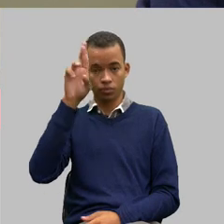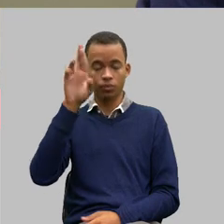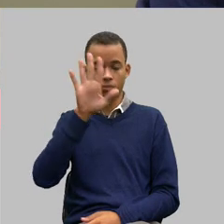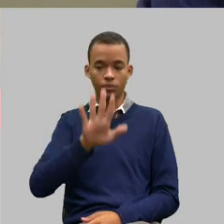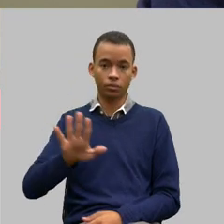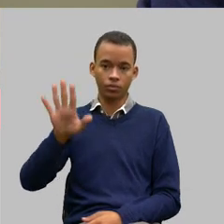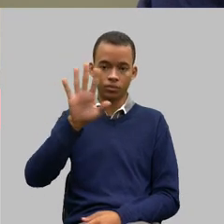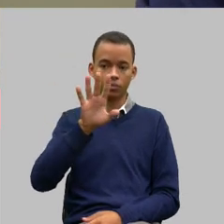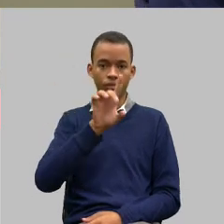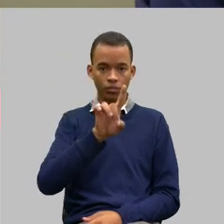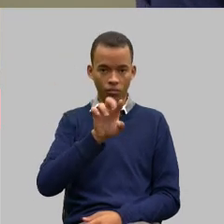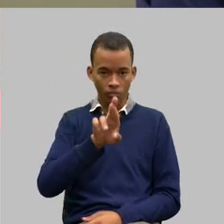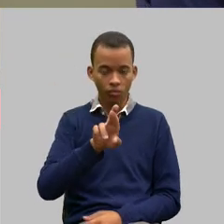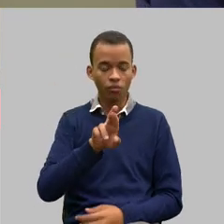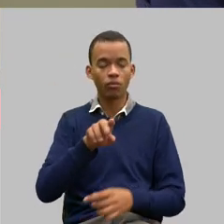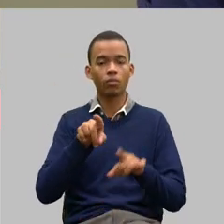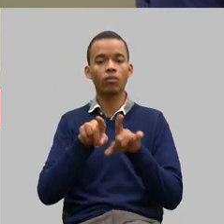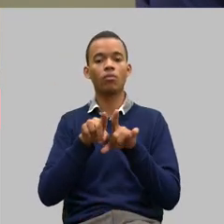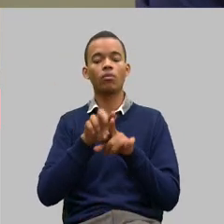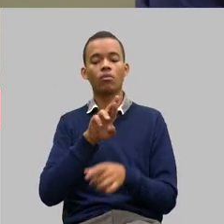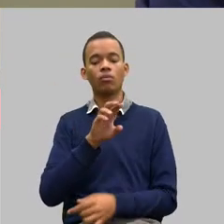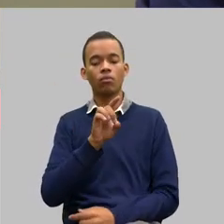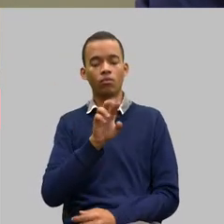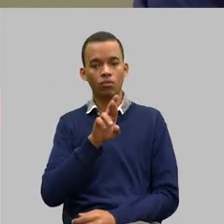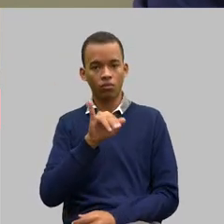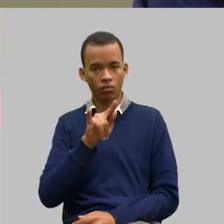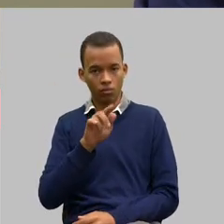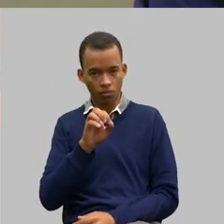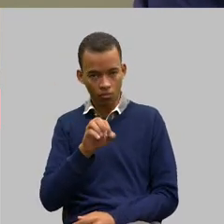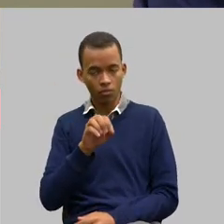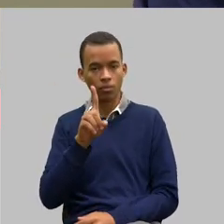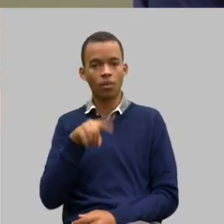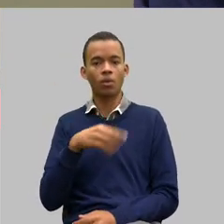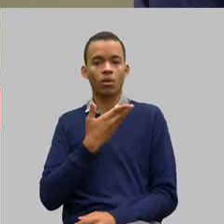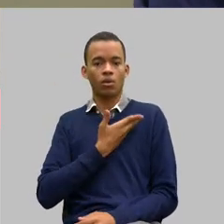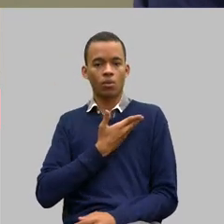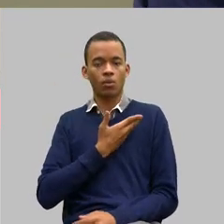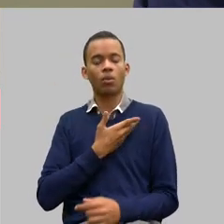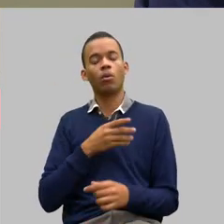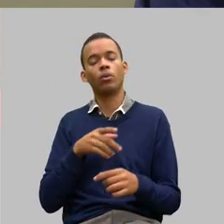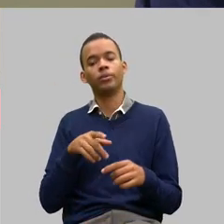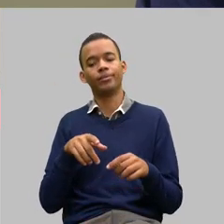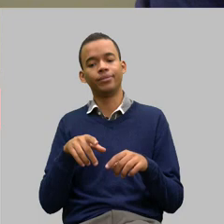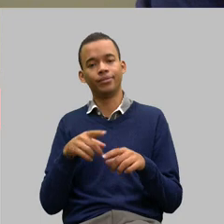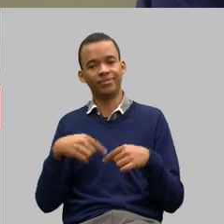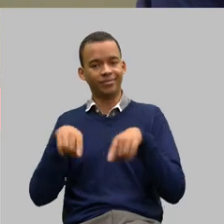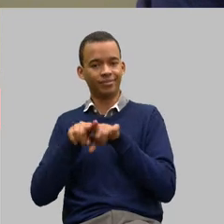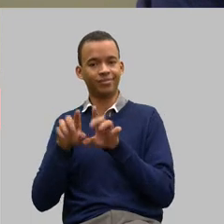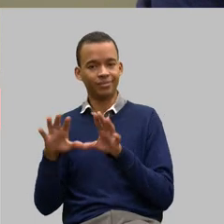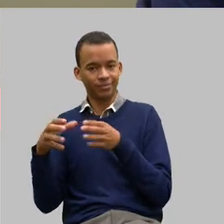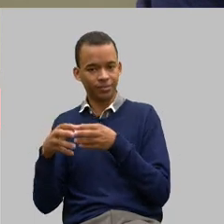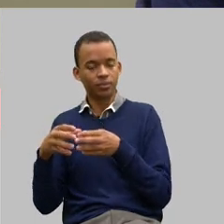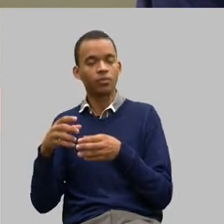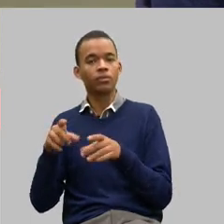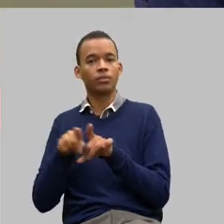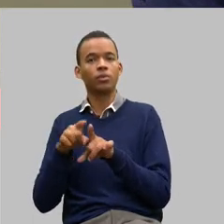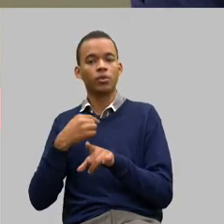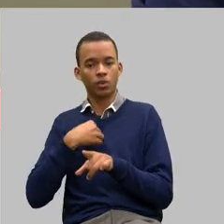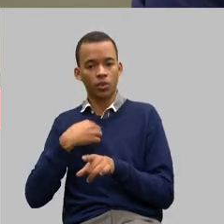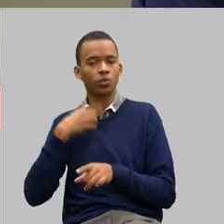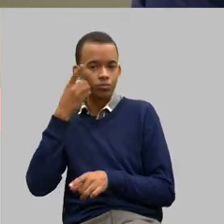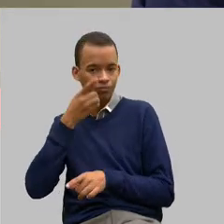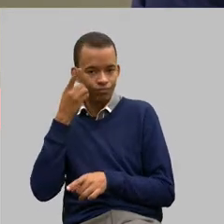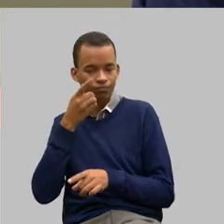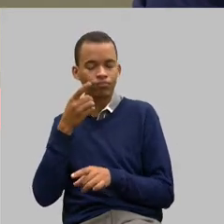já é um um colega aí da nossa comissão mas mais do que isso também do nosso mandato eu tenho demandado muito Rodrigo eu queria